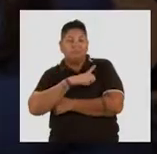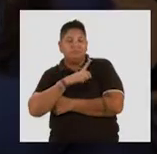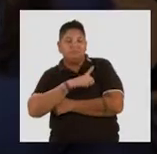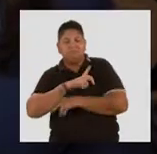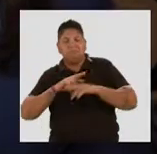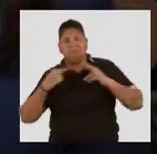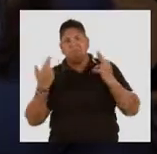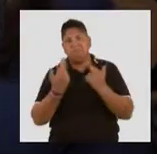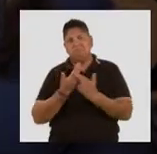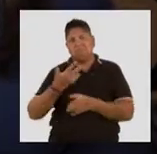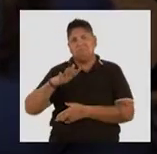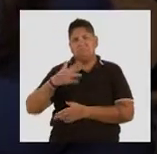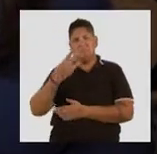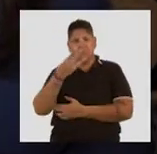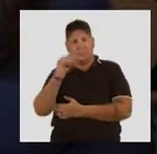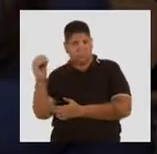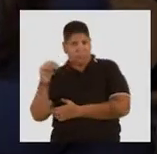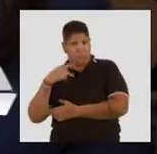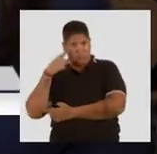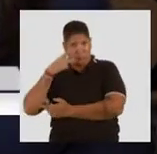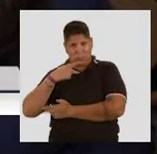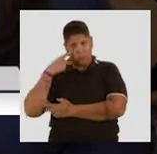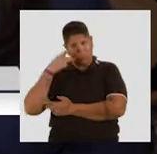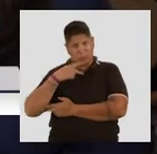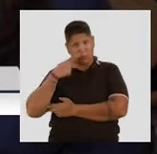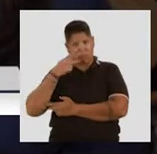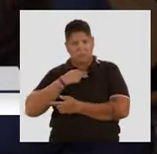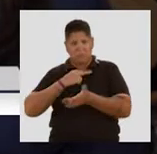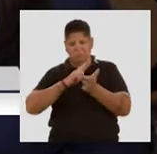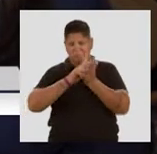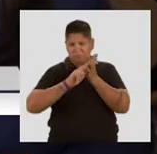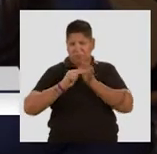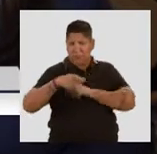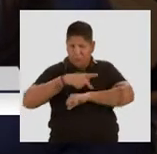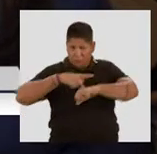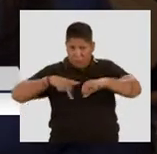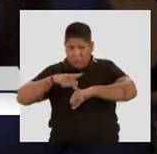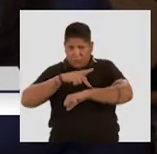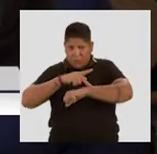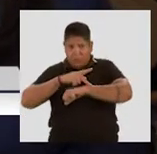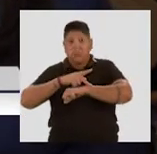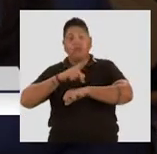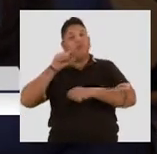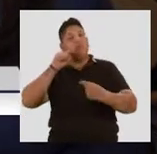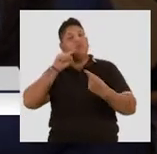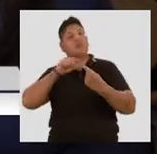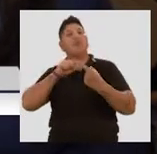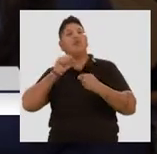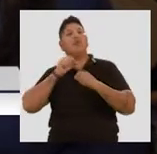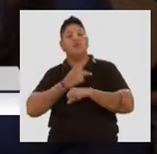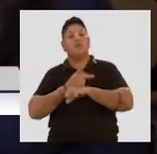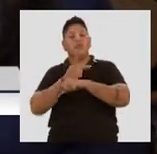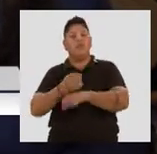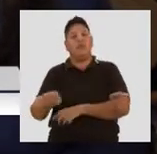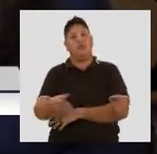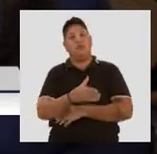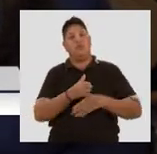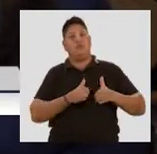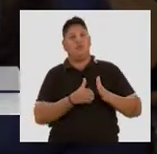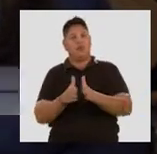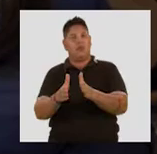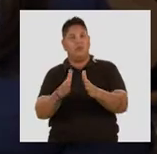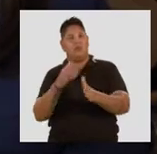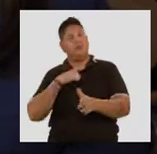Esta edição reuniu aproximadamente 300 procuradores do MPT de diversas partes do país, com o objetivo de buscar